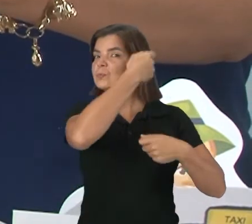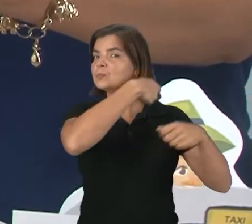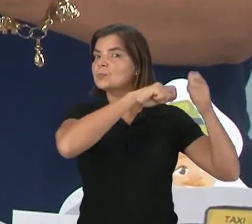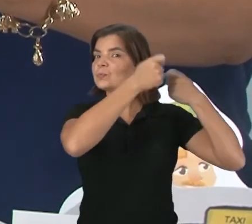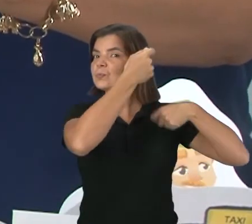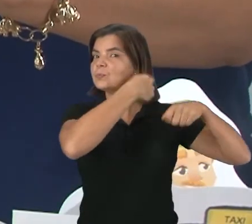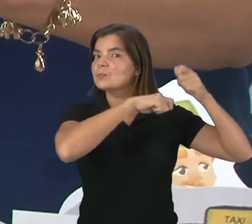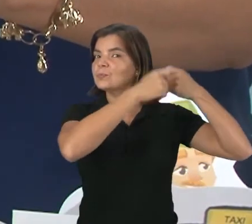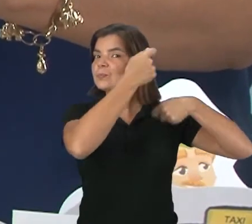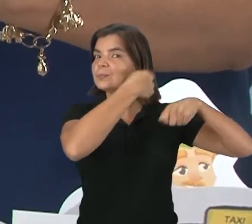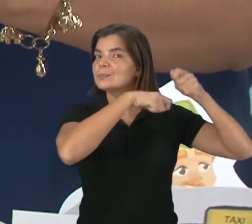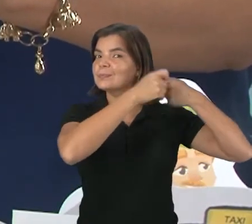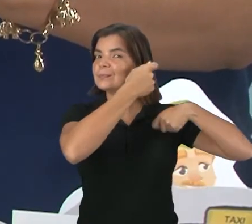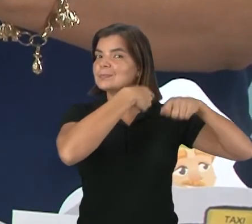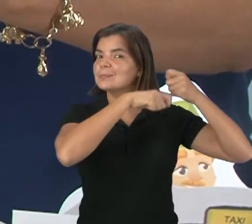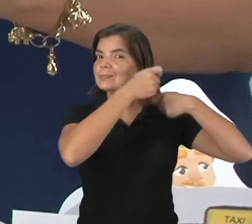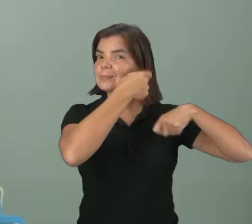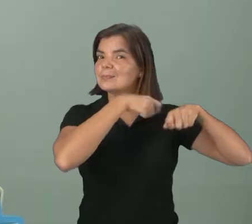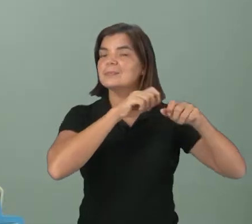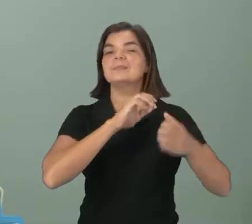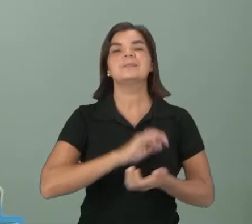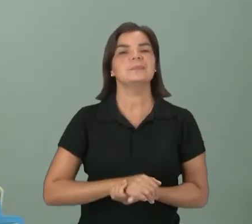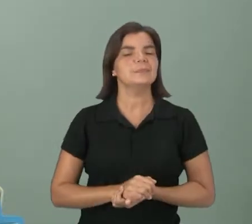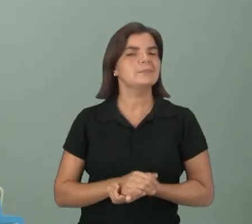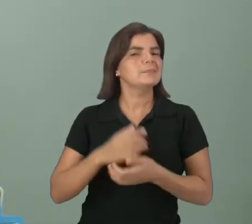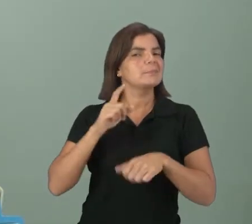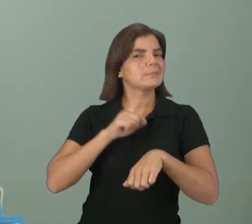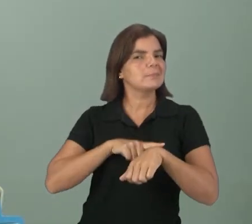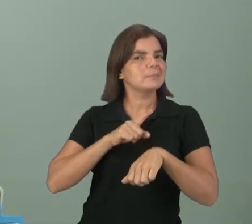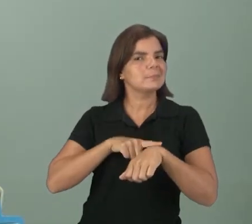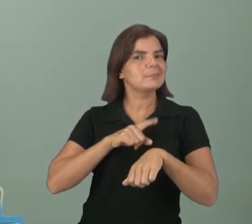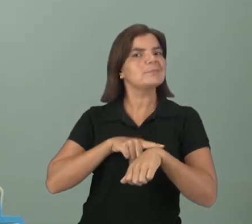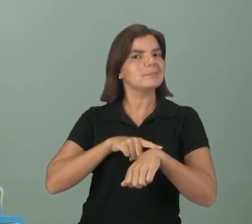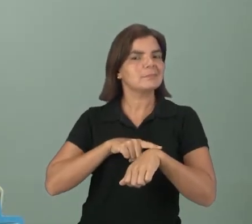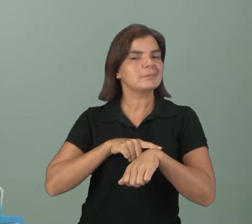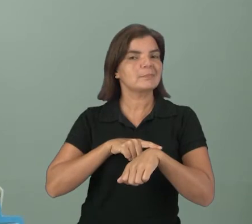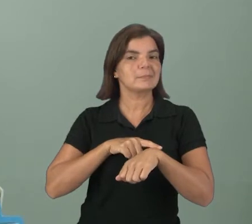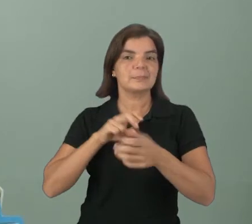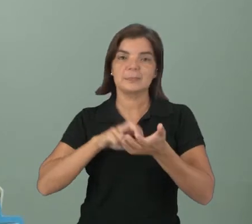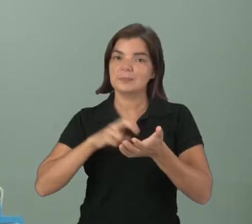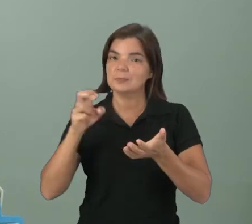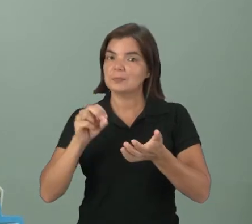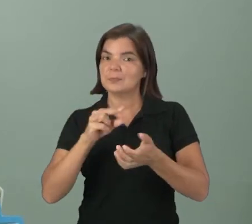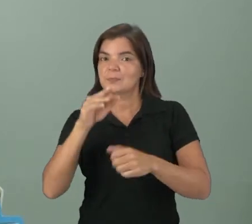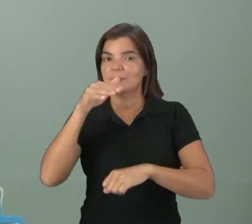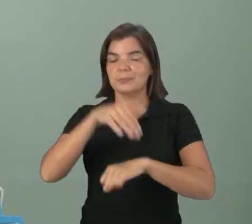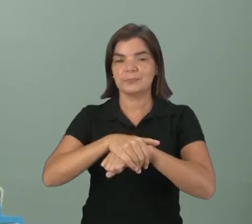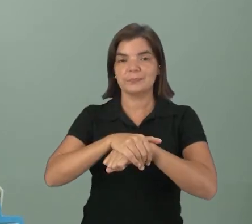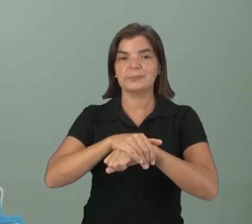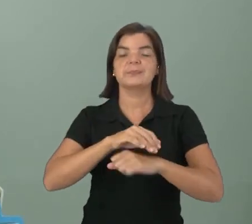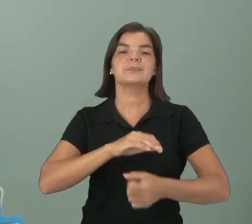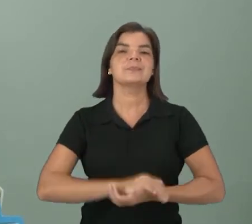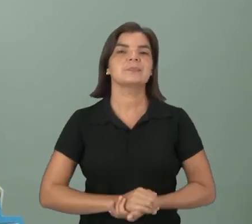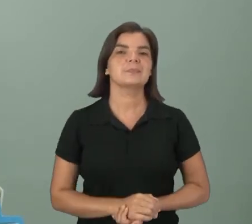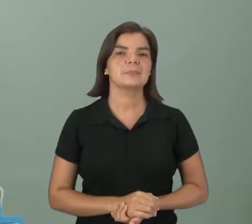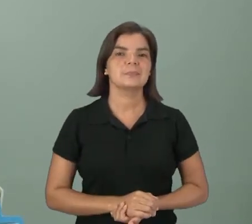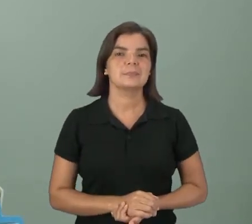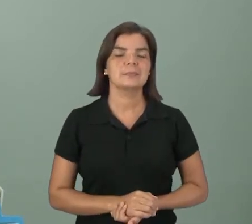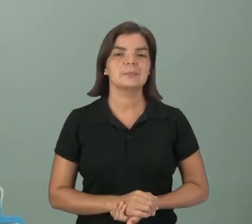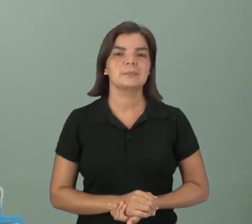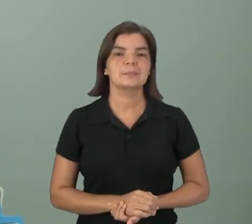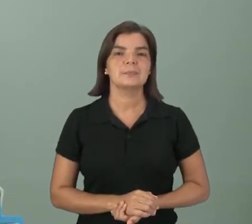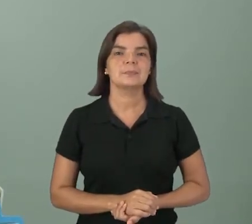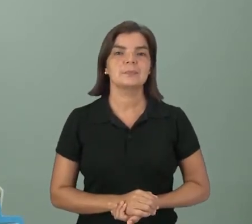né os salões de beleza geralmente ficam aberto no período do dia ou da noite